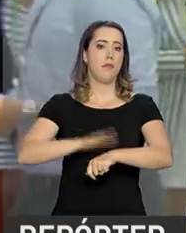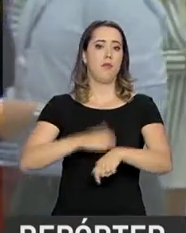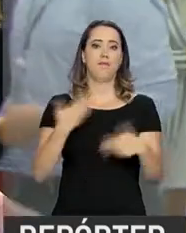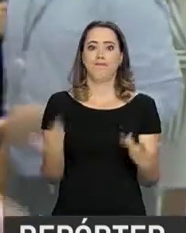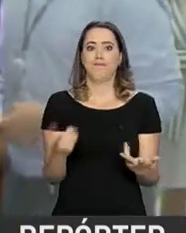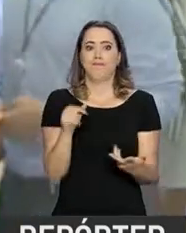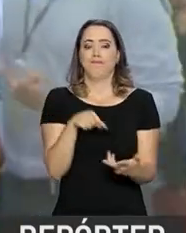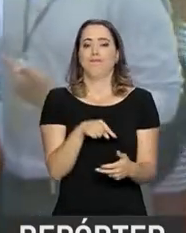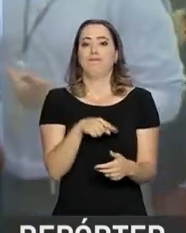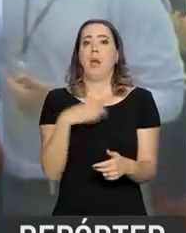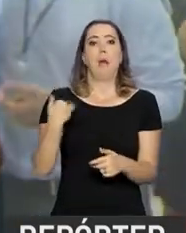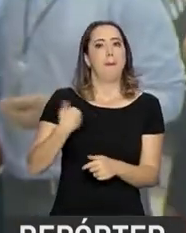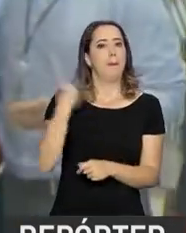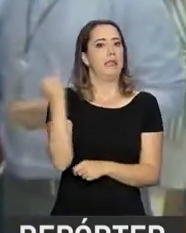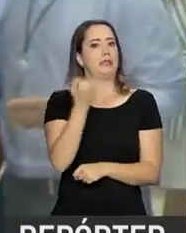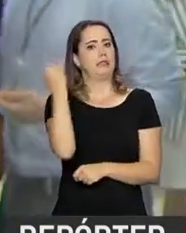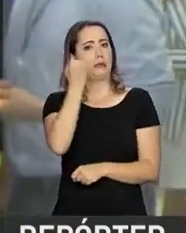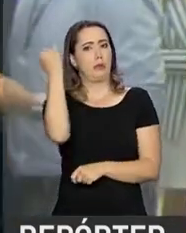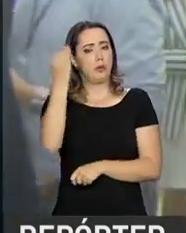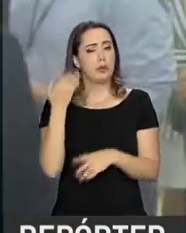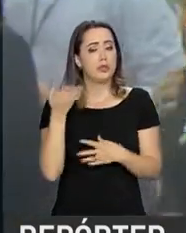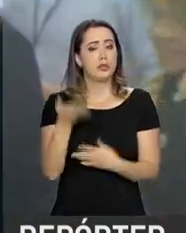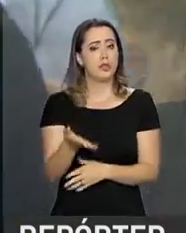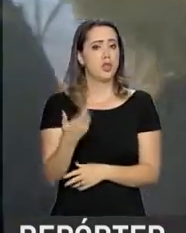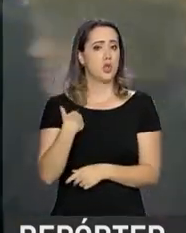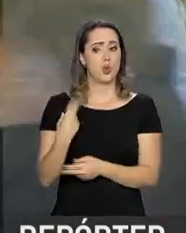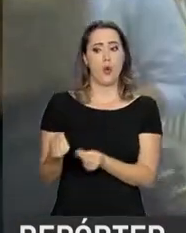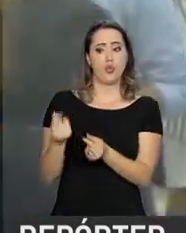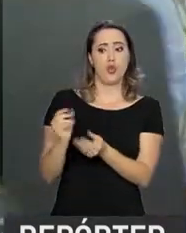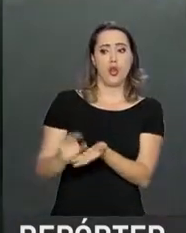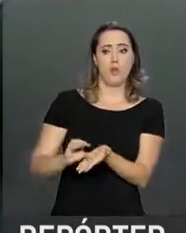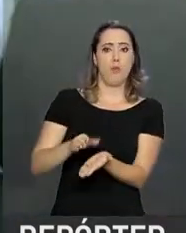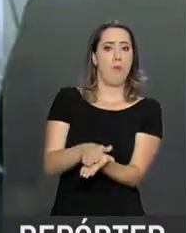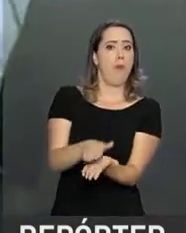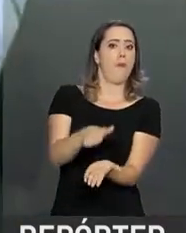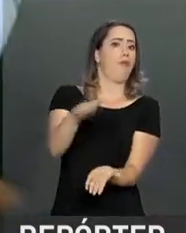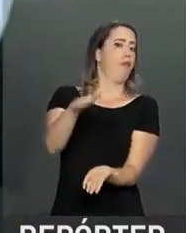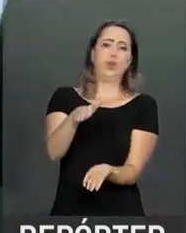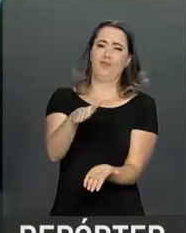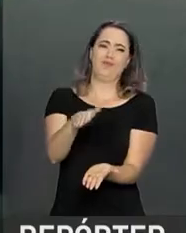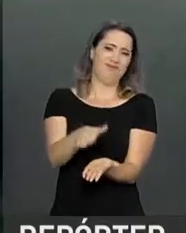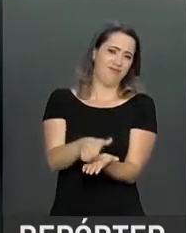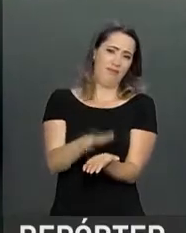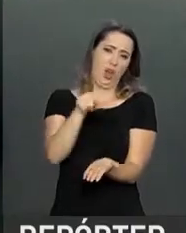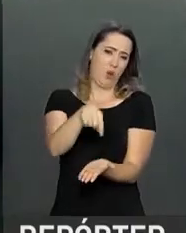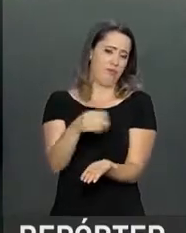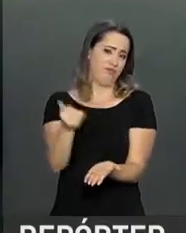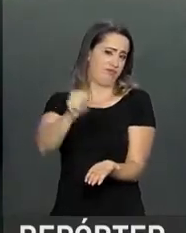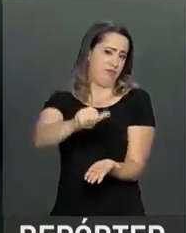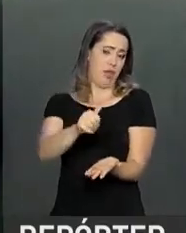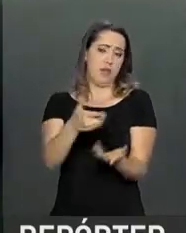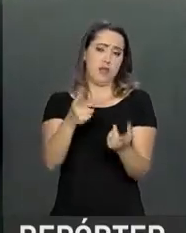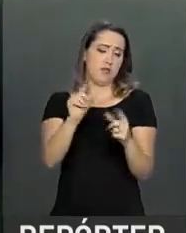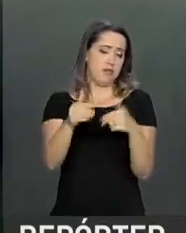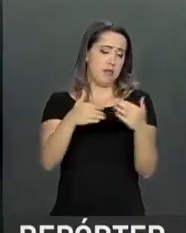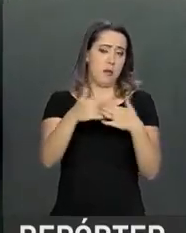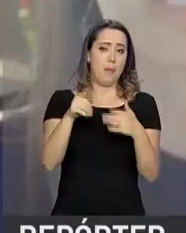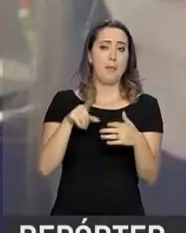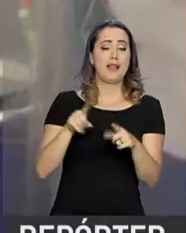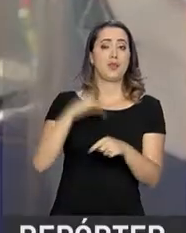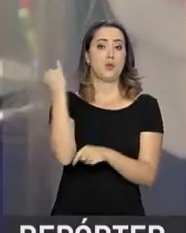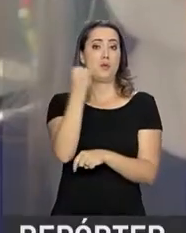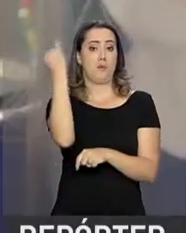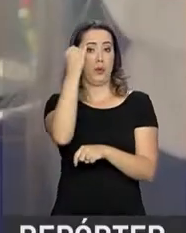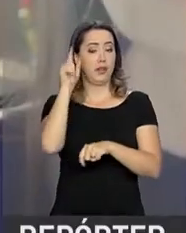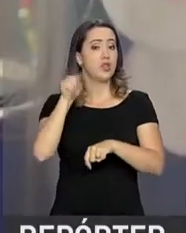fator mais importante das aplicações financeiras não seja o quanto você guarda dinheiro e nem qual a rentabilidade do seu dinheiro, mas sim o tempo.